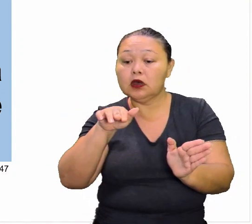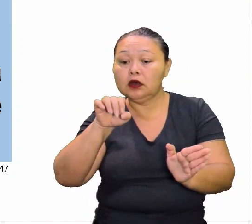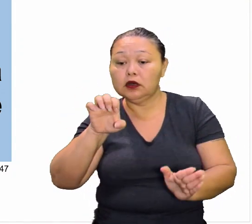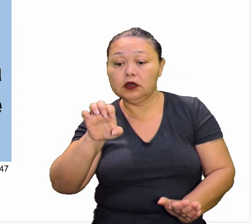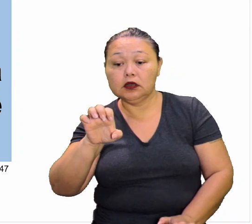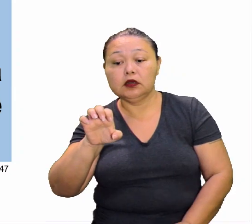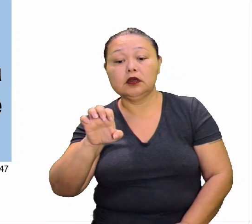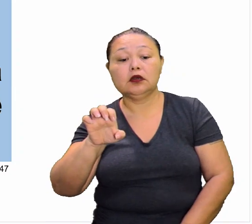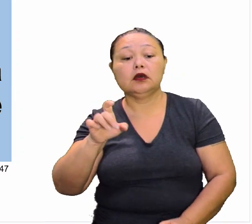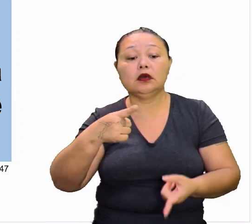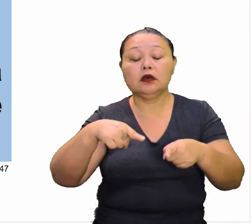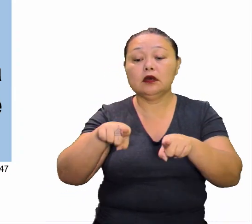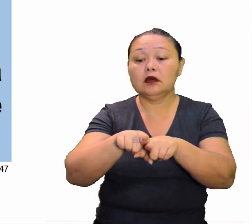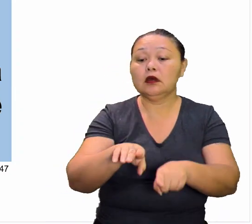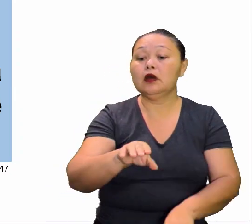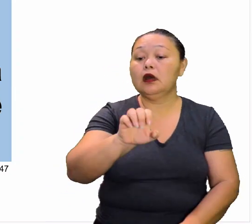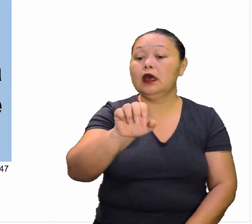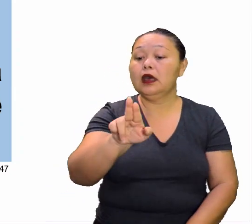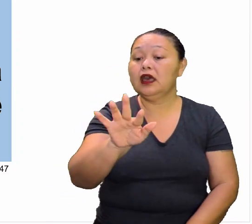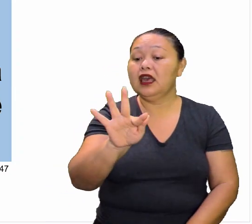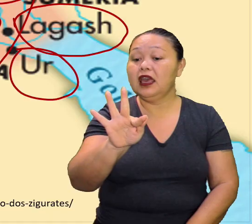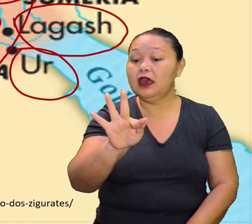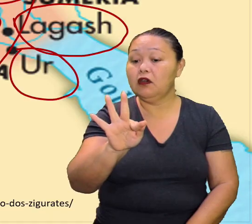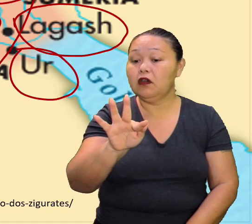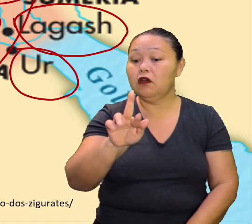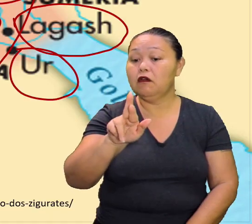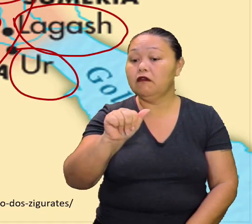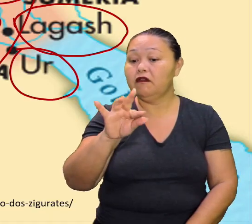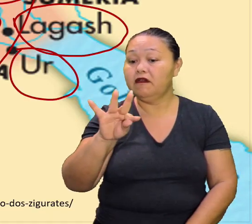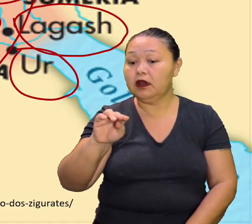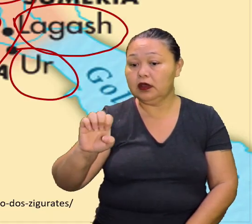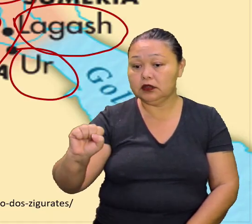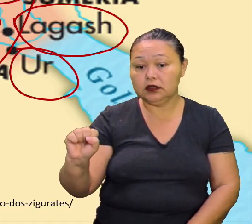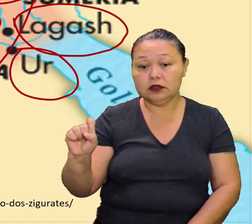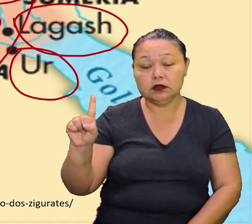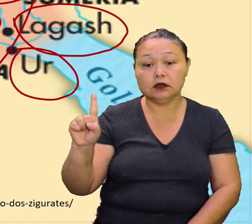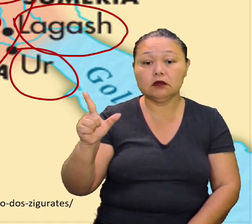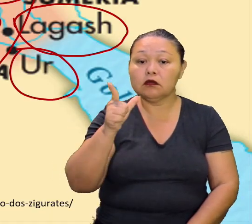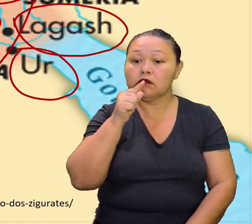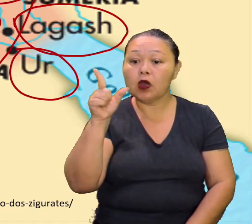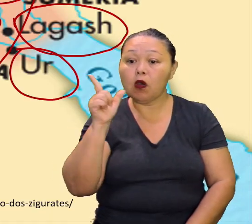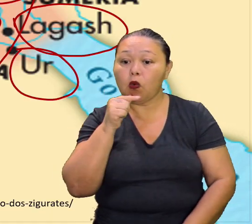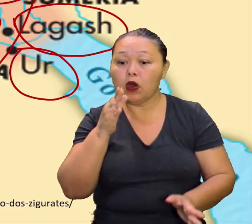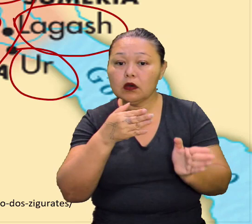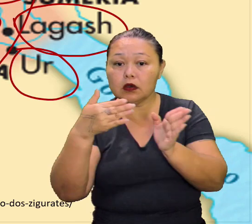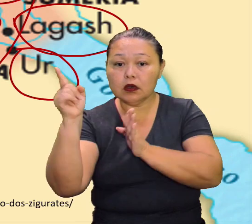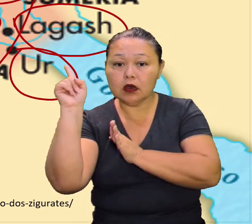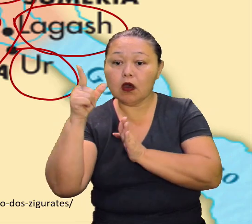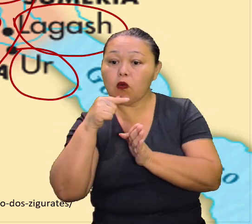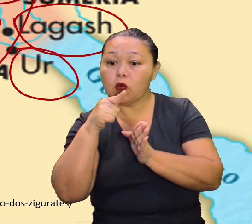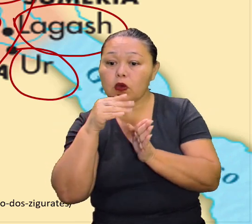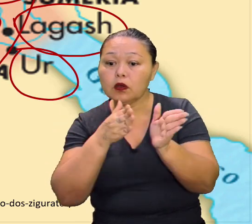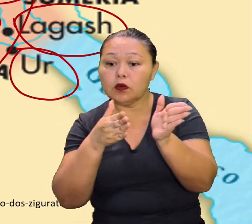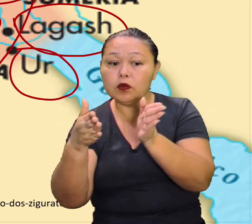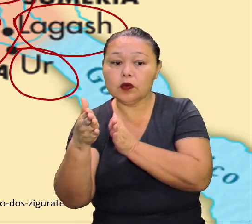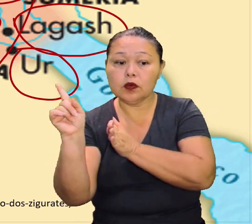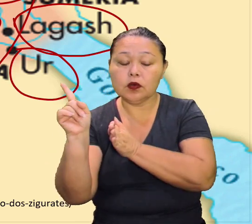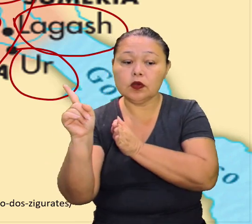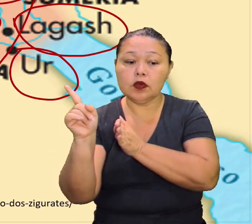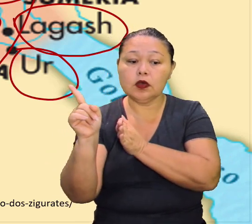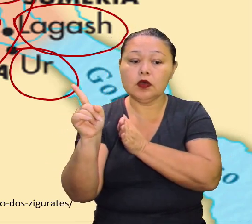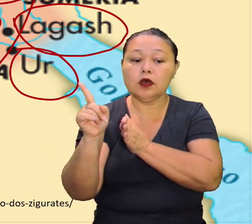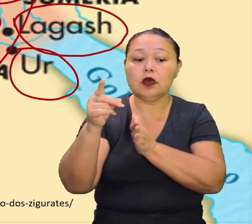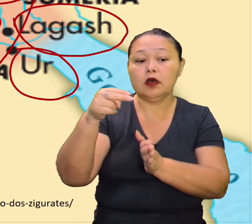Tigre e também do Eufrates. Porque aqui eu tenho o Nilo, aqui o rio Nilo, olha aqui, o rio